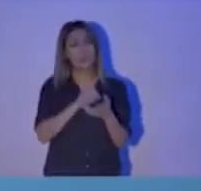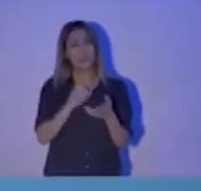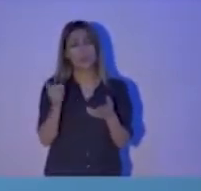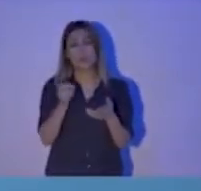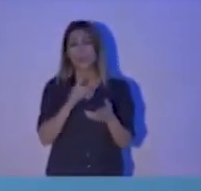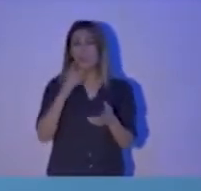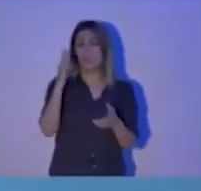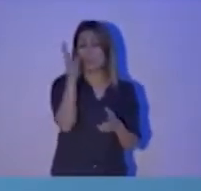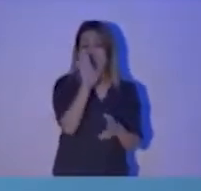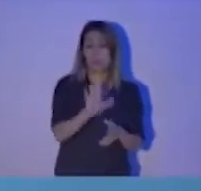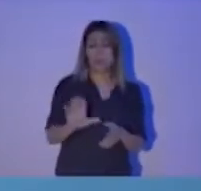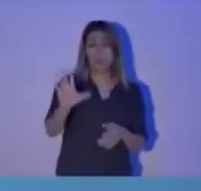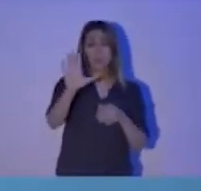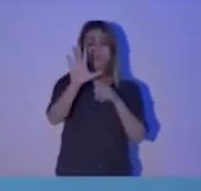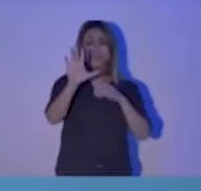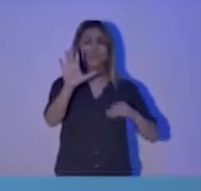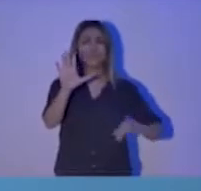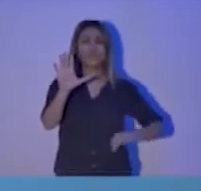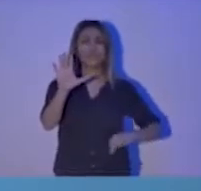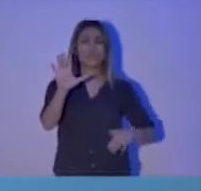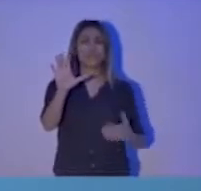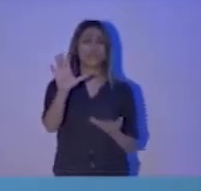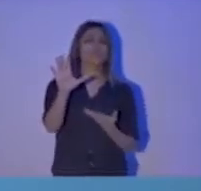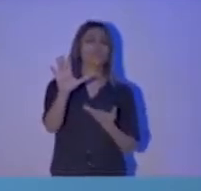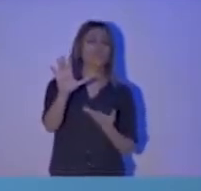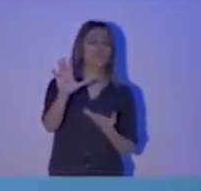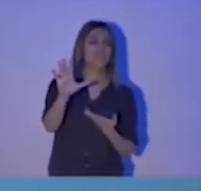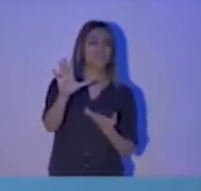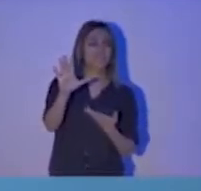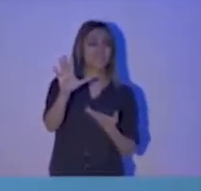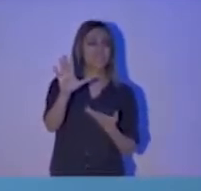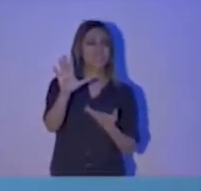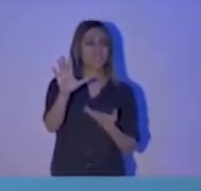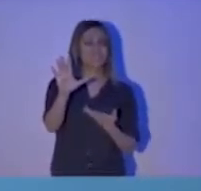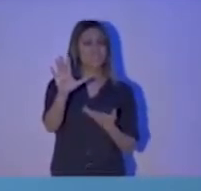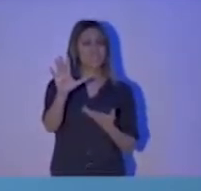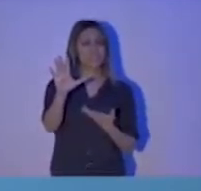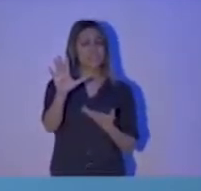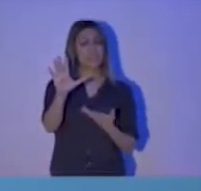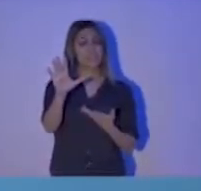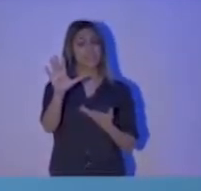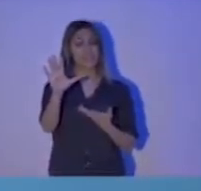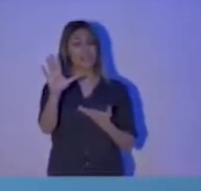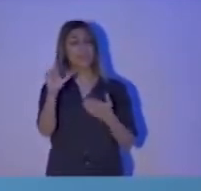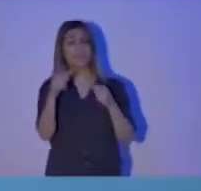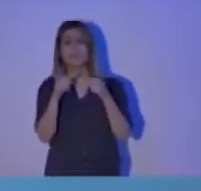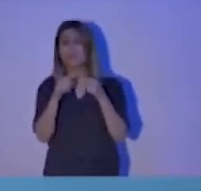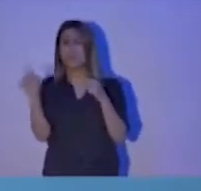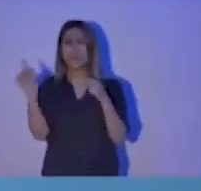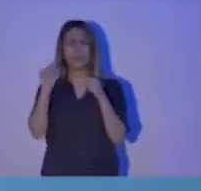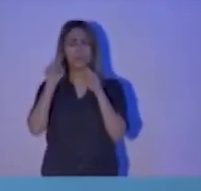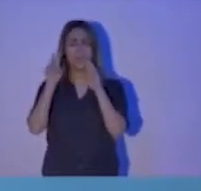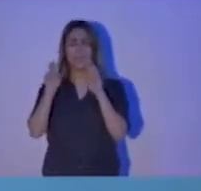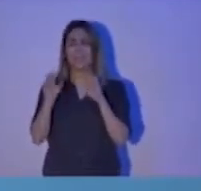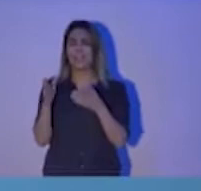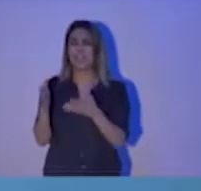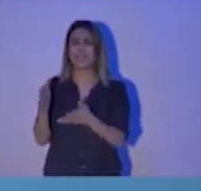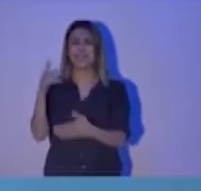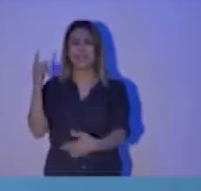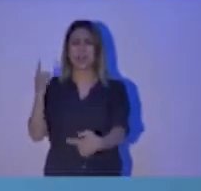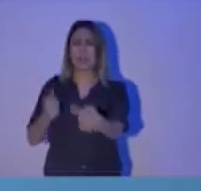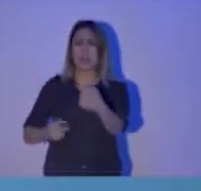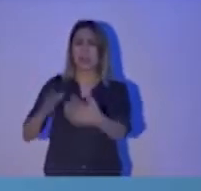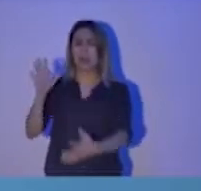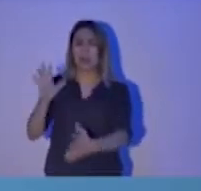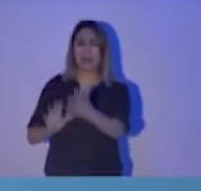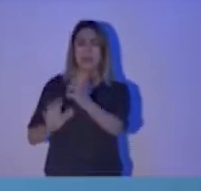Brasil. Né? Para ninguém... Assim, foge até a questão partidária. E, graças a Deus, e eu tenho tido uma